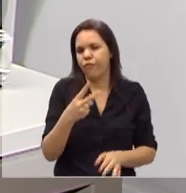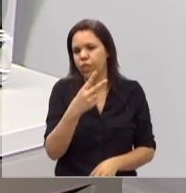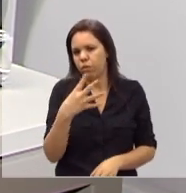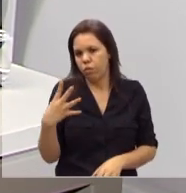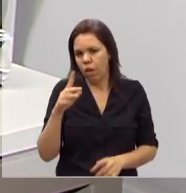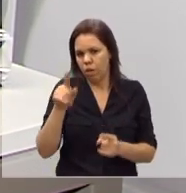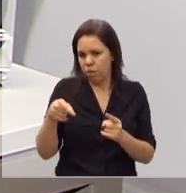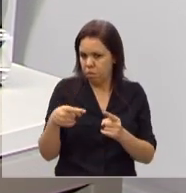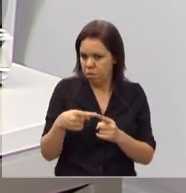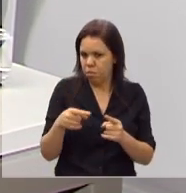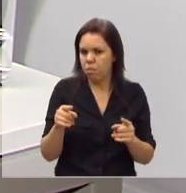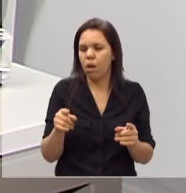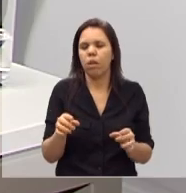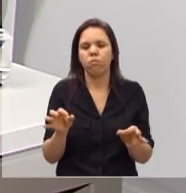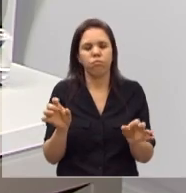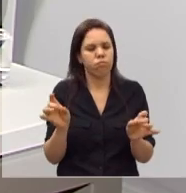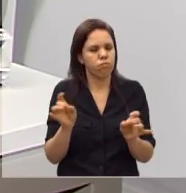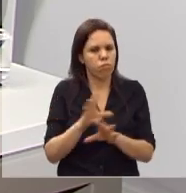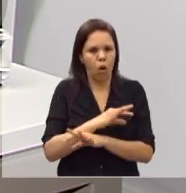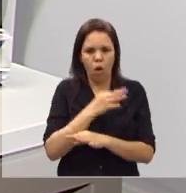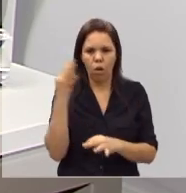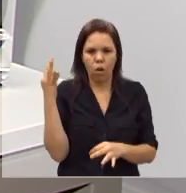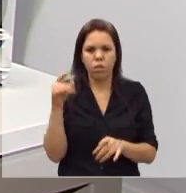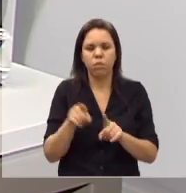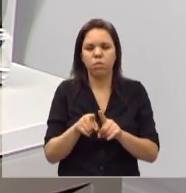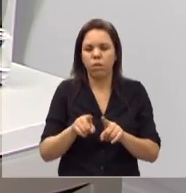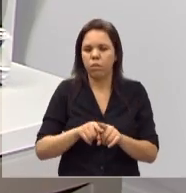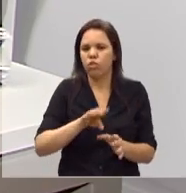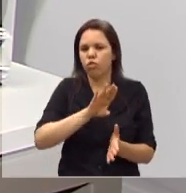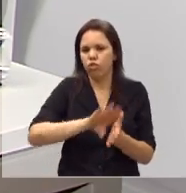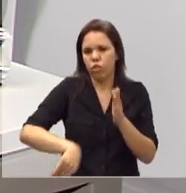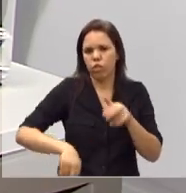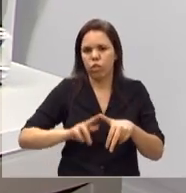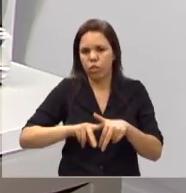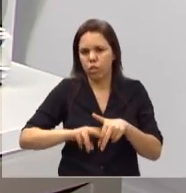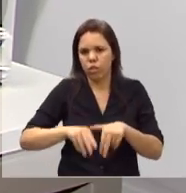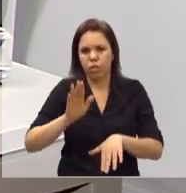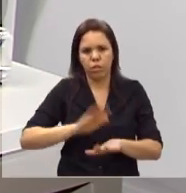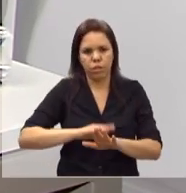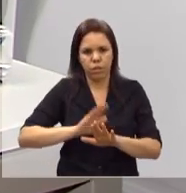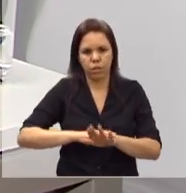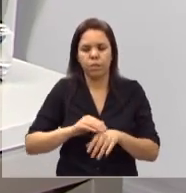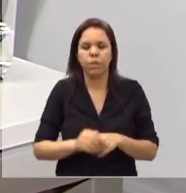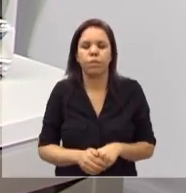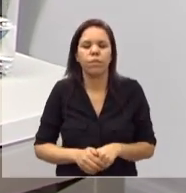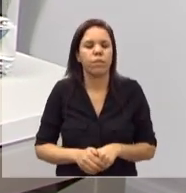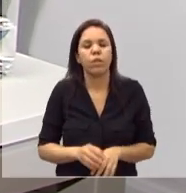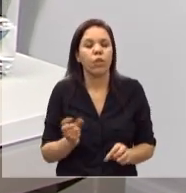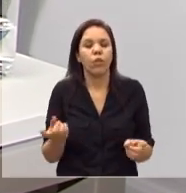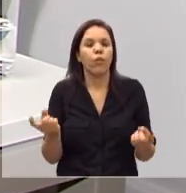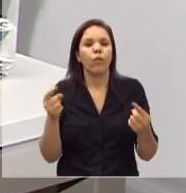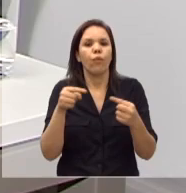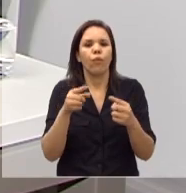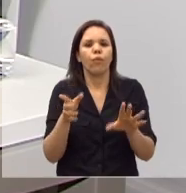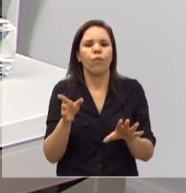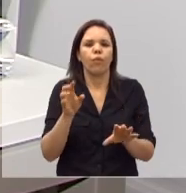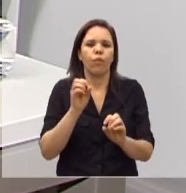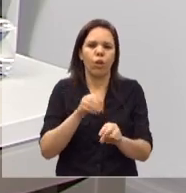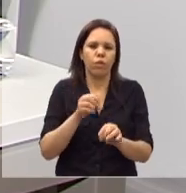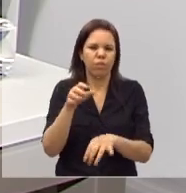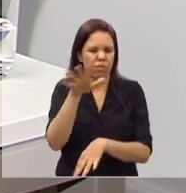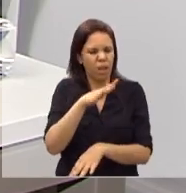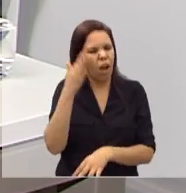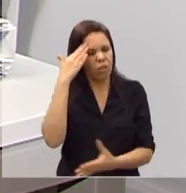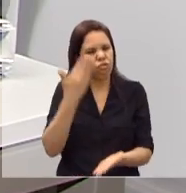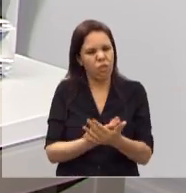bem definidas, como eu disse, e excluindo a ideologia de gênero. Voltada aí para a área da educação, o senhor acredita que ainda tem muita coisa para